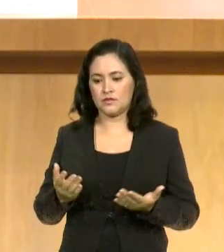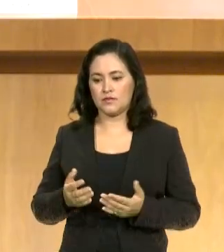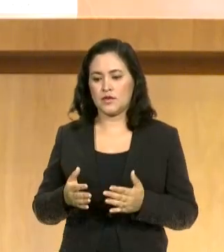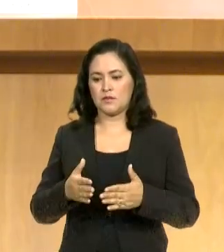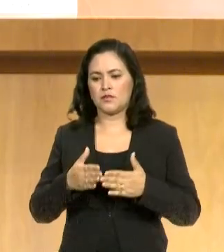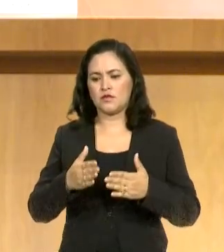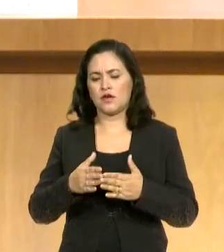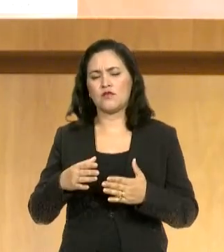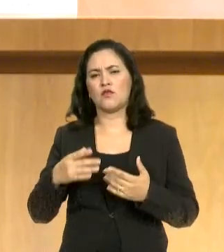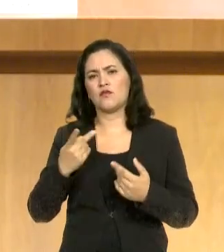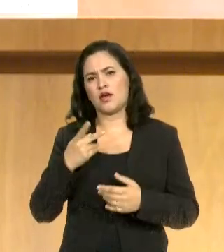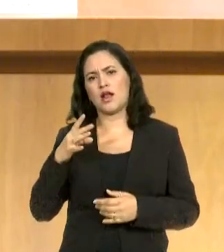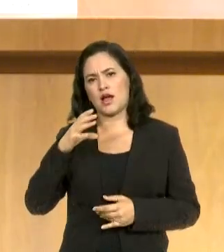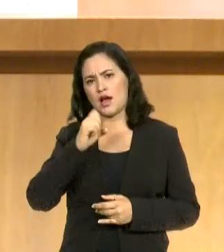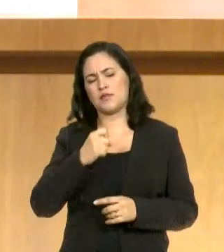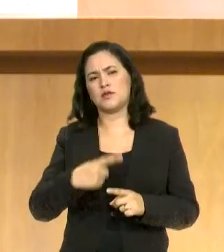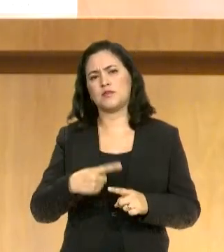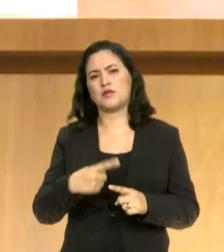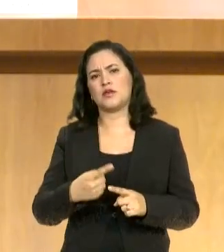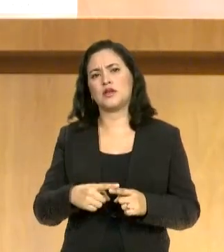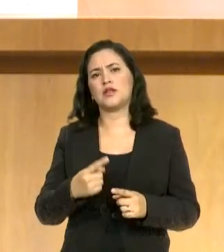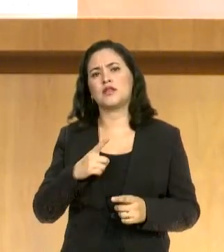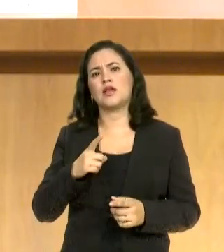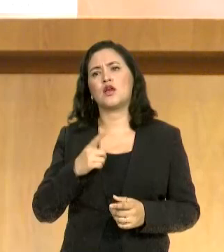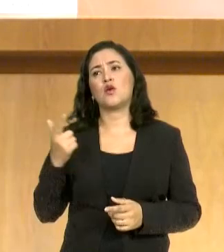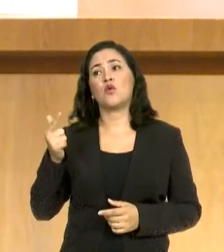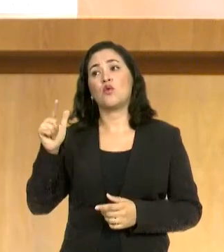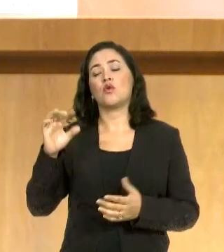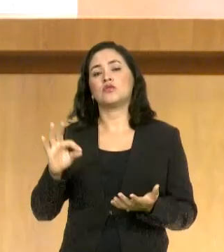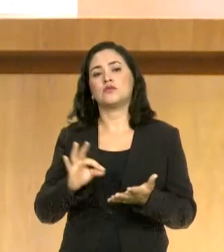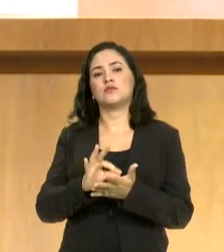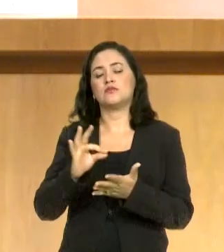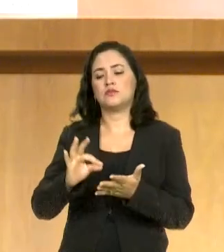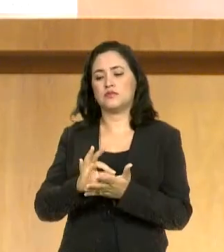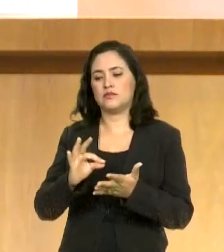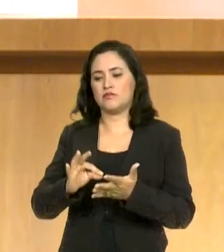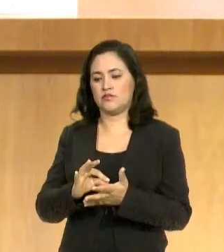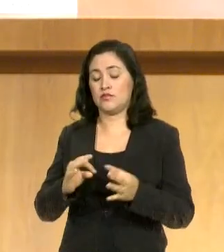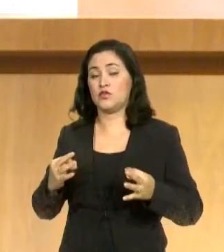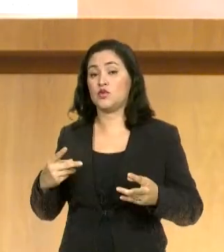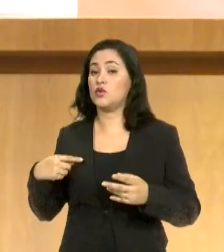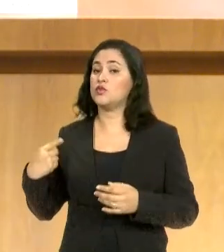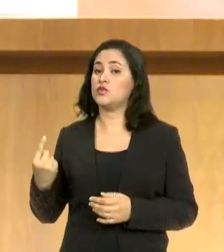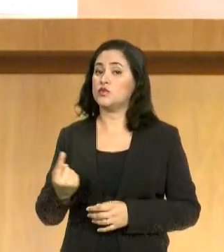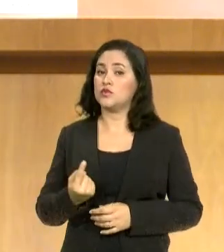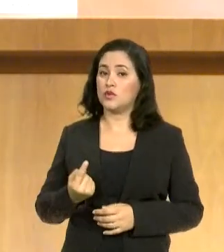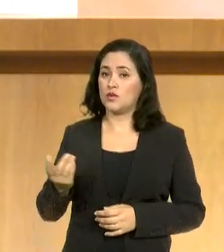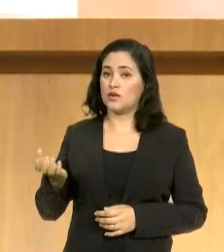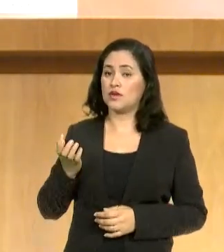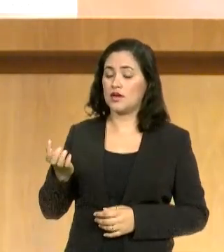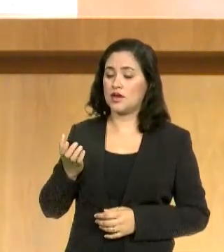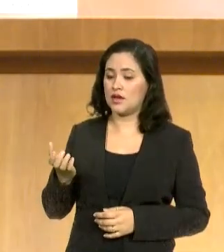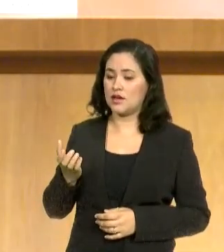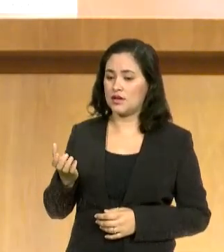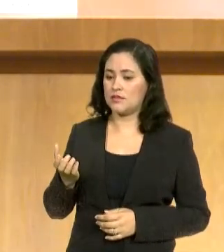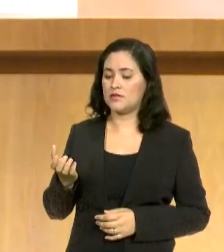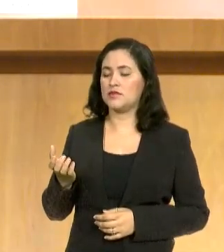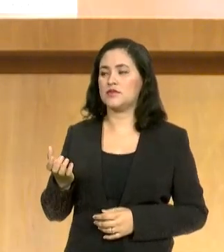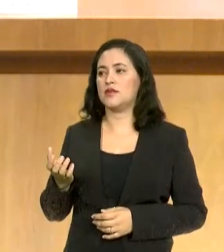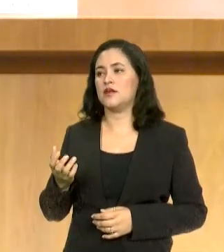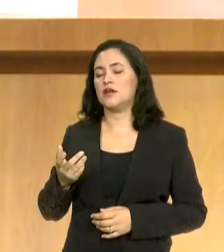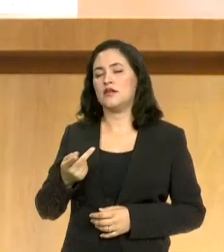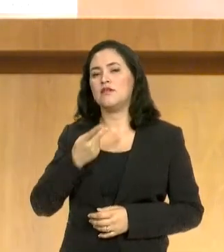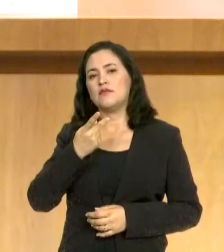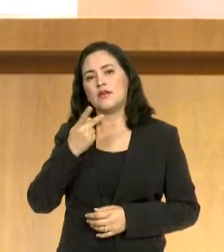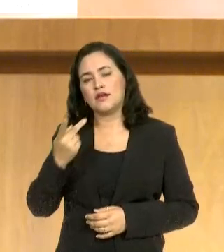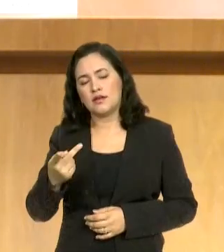oradores inscritos e todos nós, evidentemente, queremos saudar a deputada Socorro,